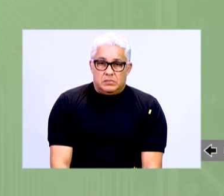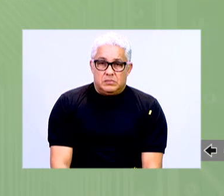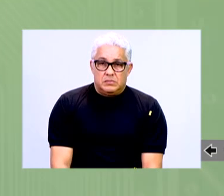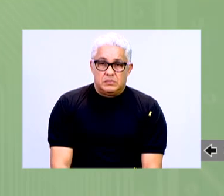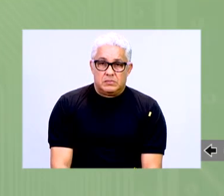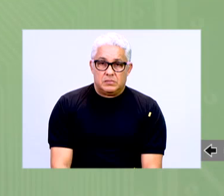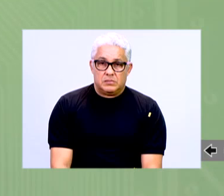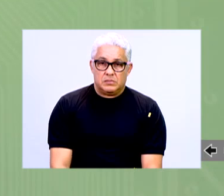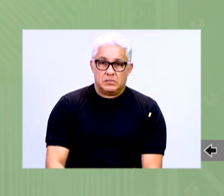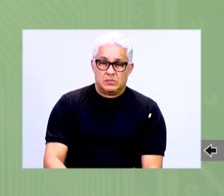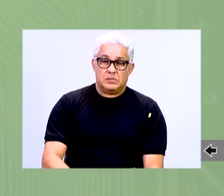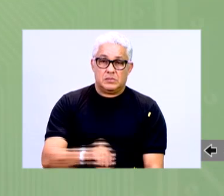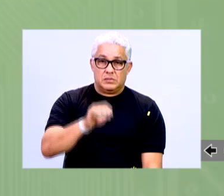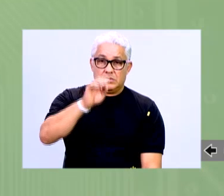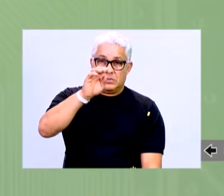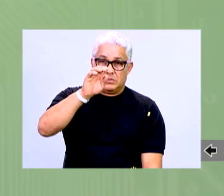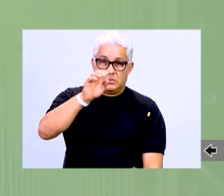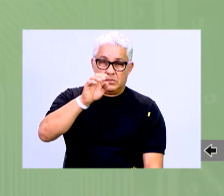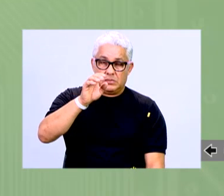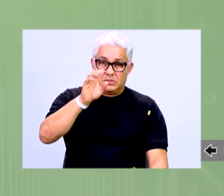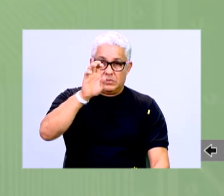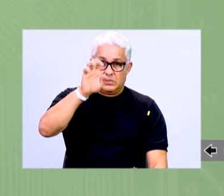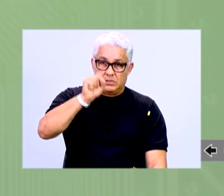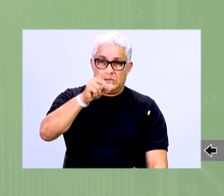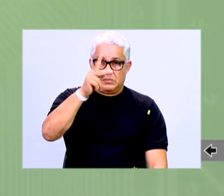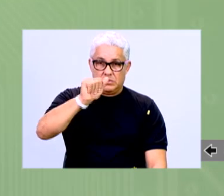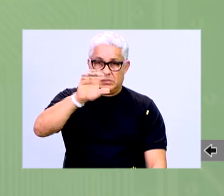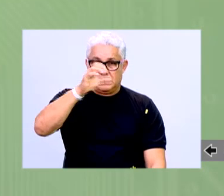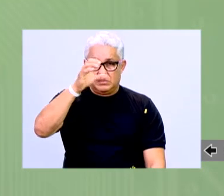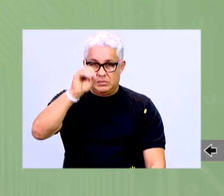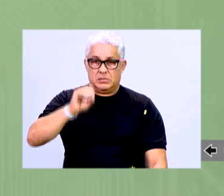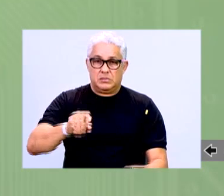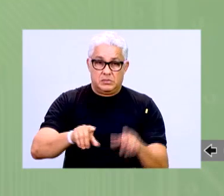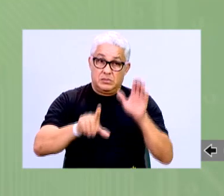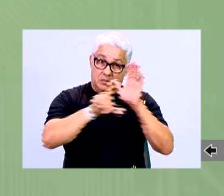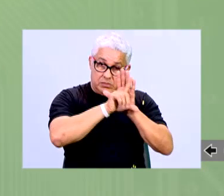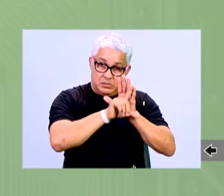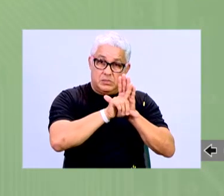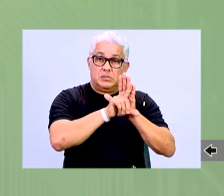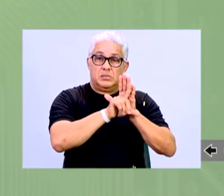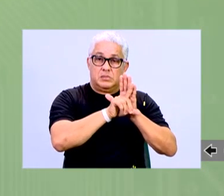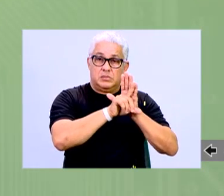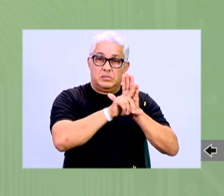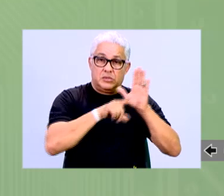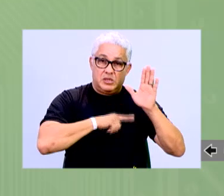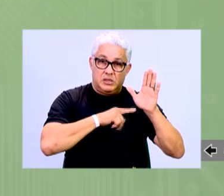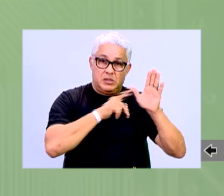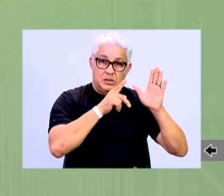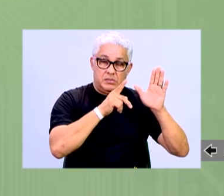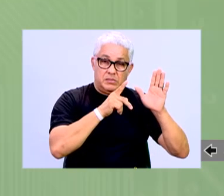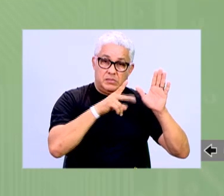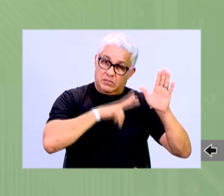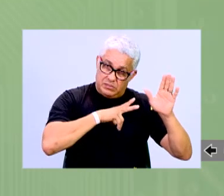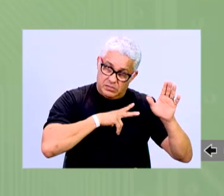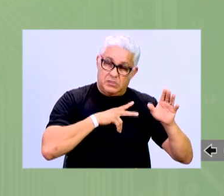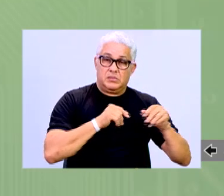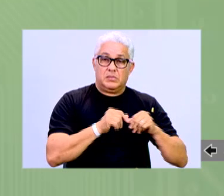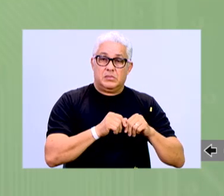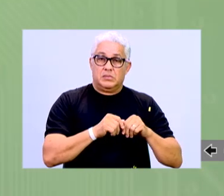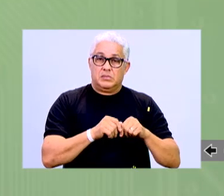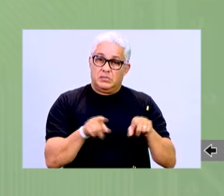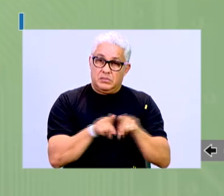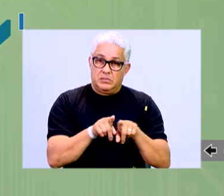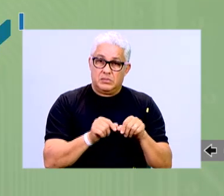e de espaço. E nos requisitos legais, requisitos de privacidade e requisitos